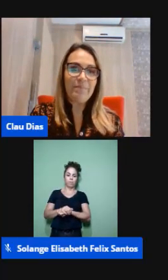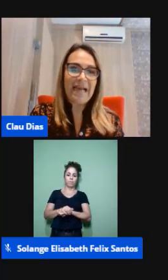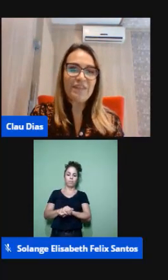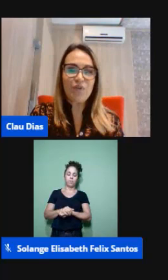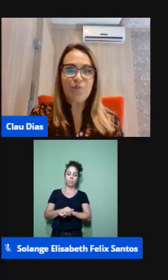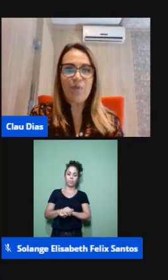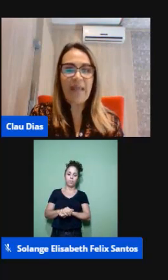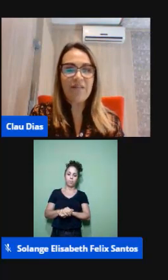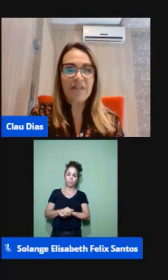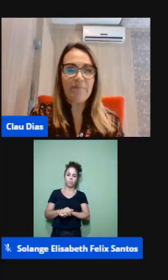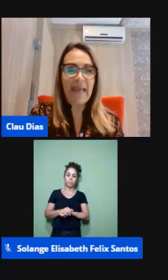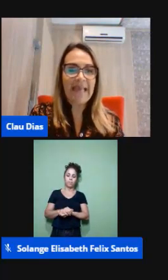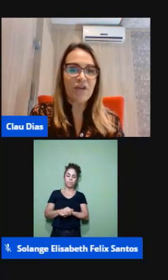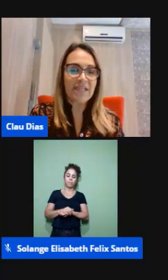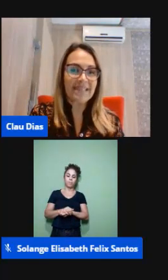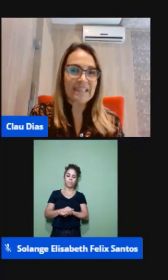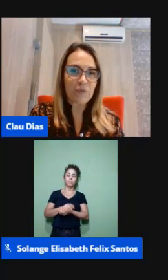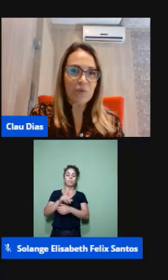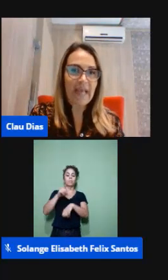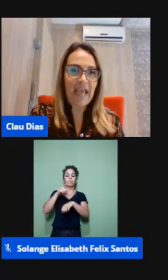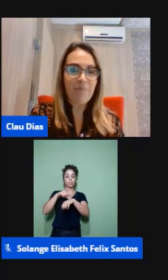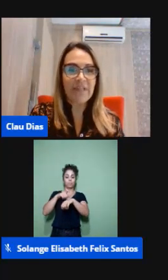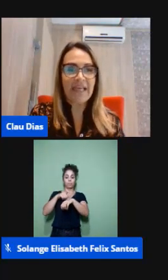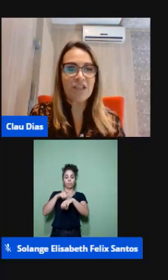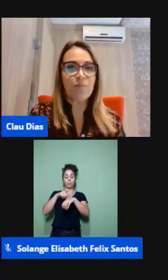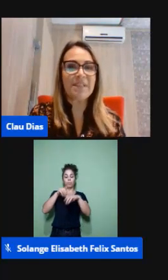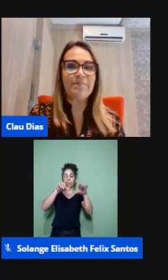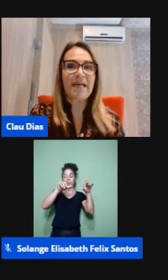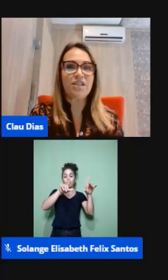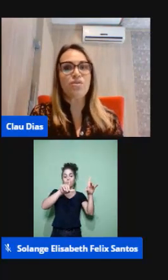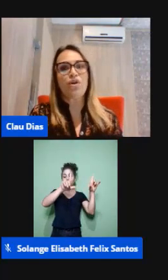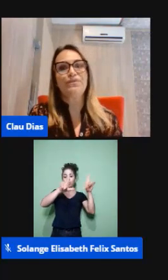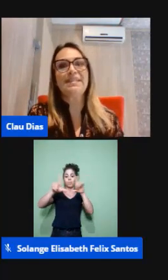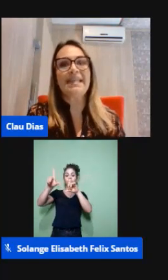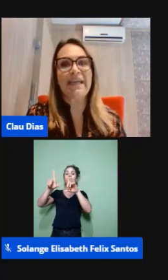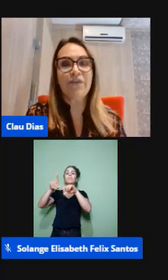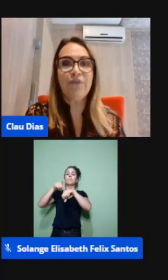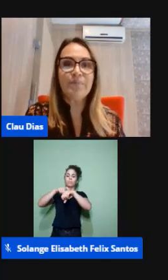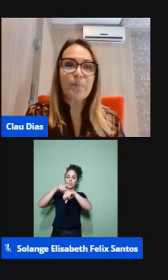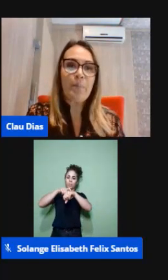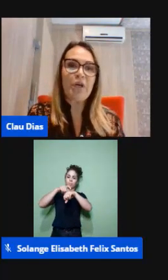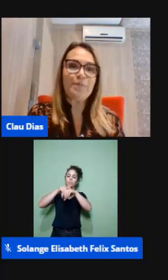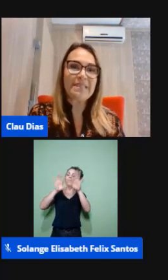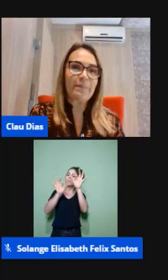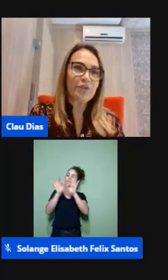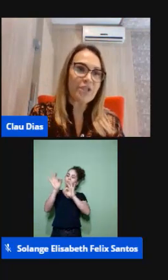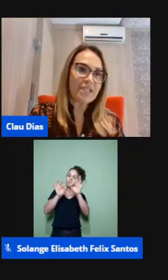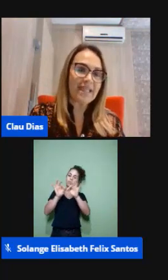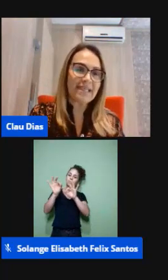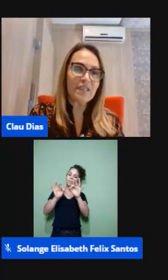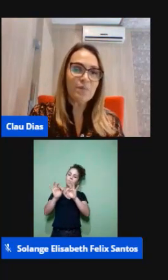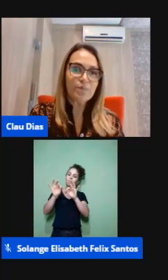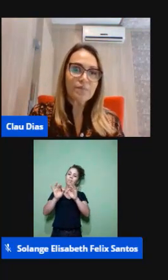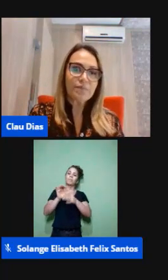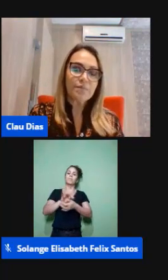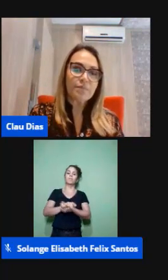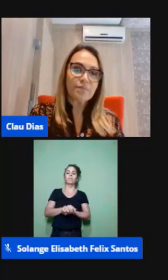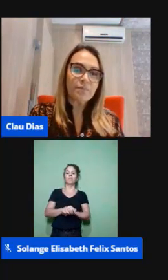Bom, aí mais outro momento também da organização do tempo, né? De algumas imagens do nosso acervo. Pode passar, por